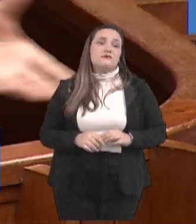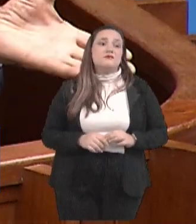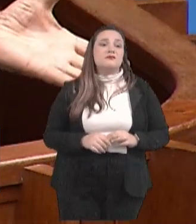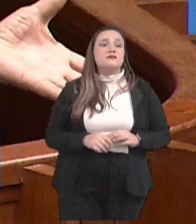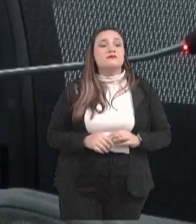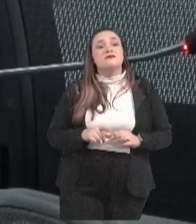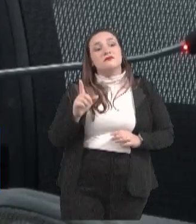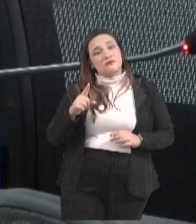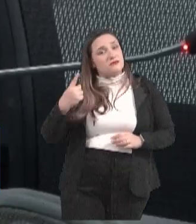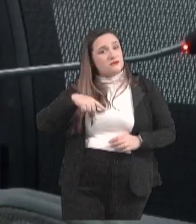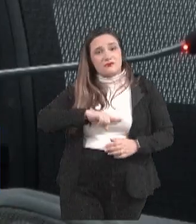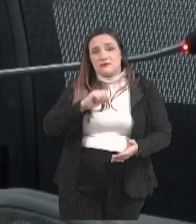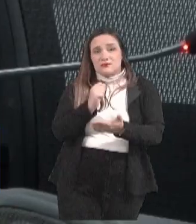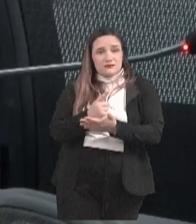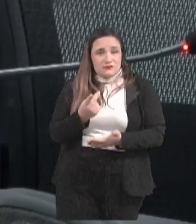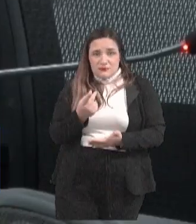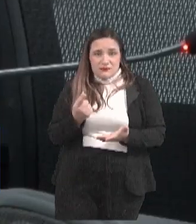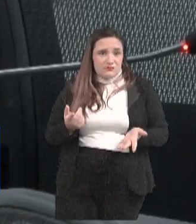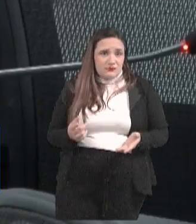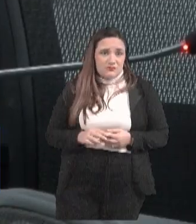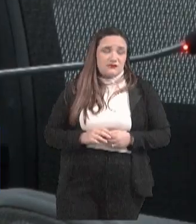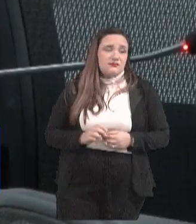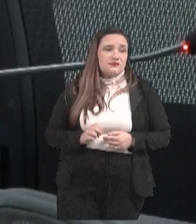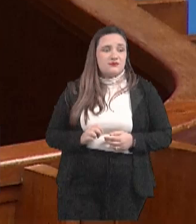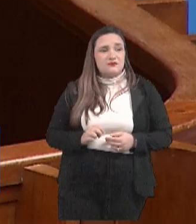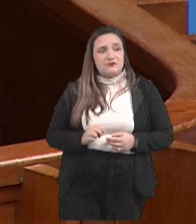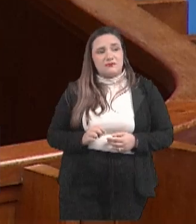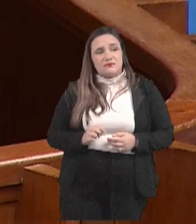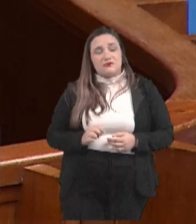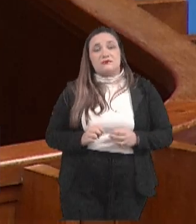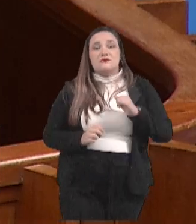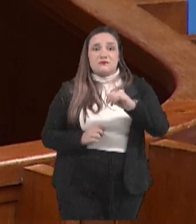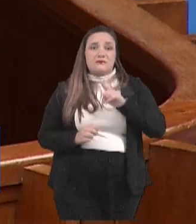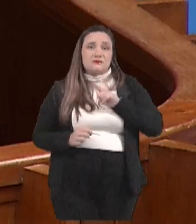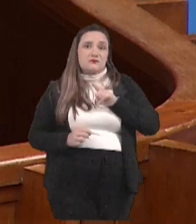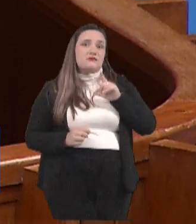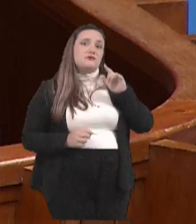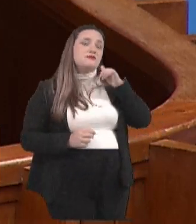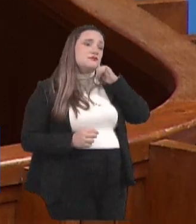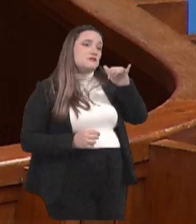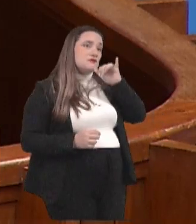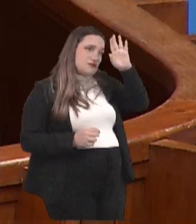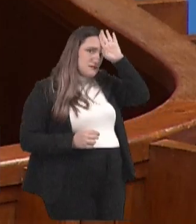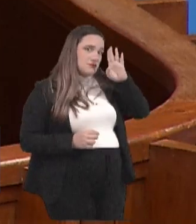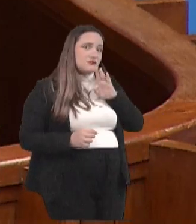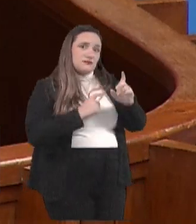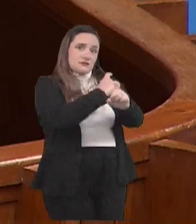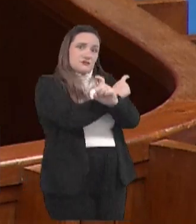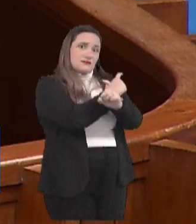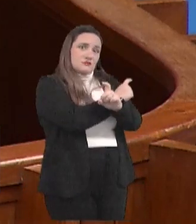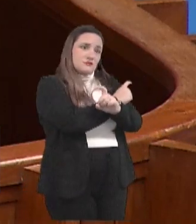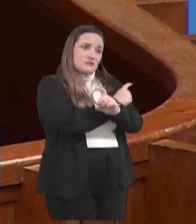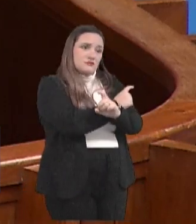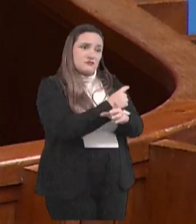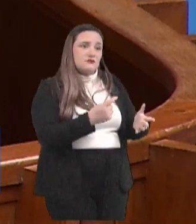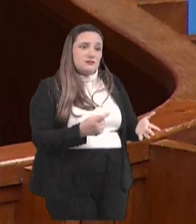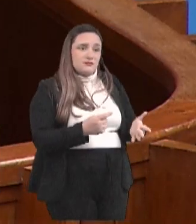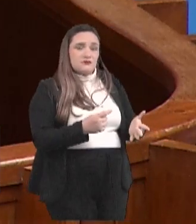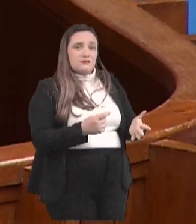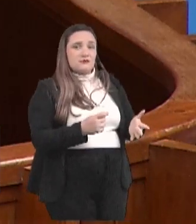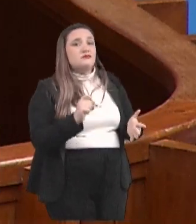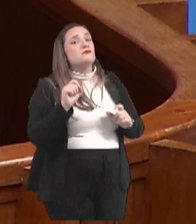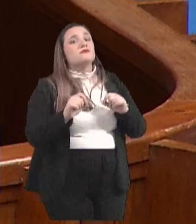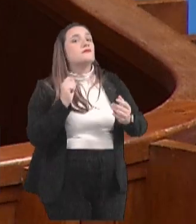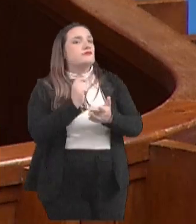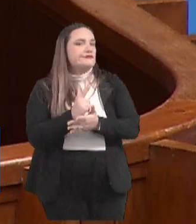a conta é o consumidor. Se pôs energia de graça no assentamento, quem que pagou a conta? Não foi a